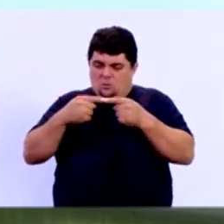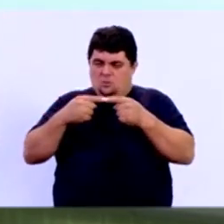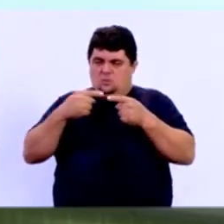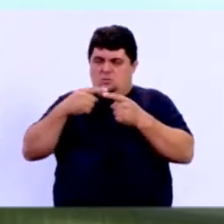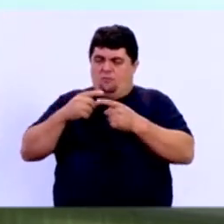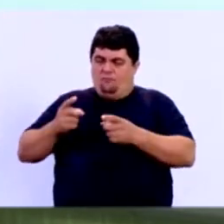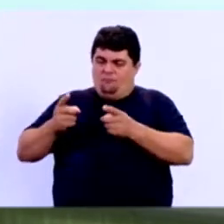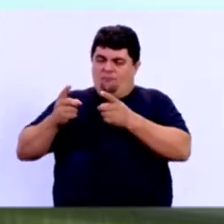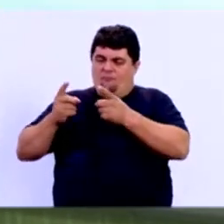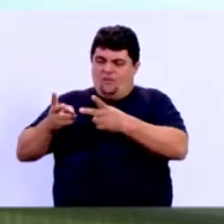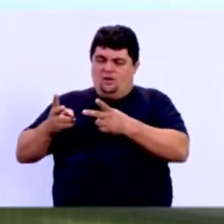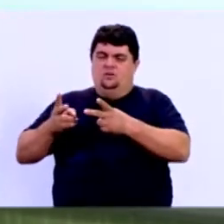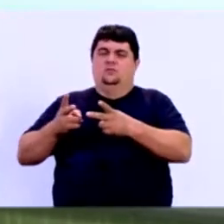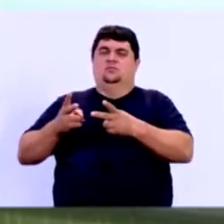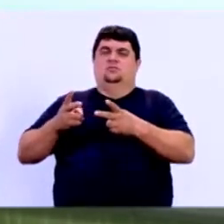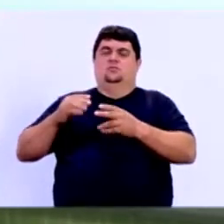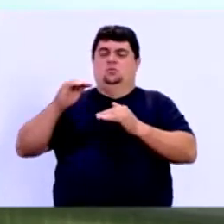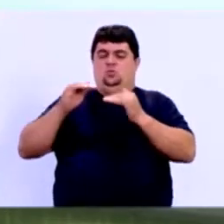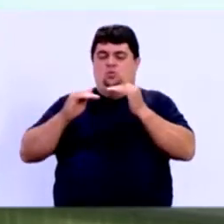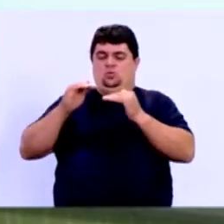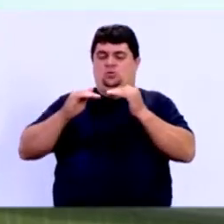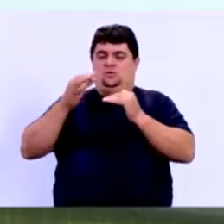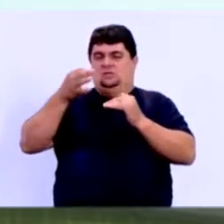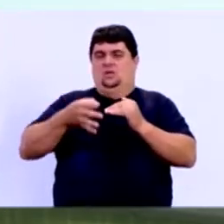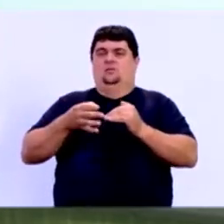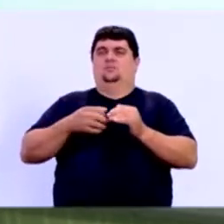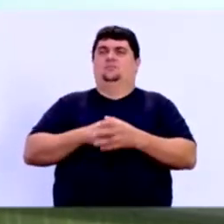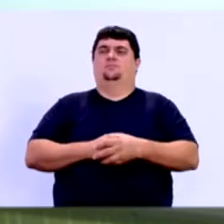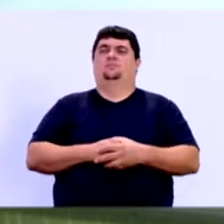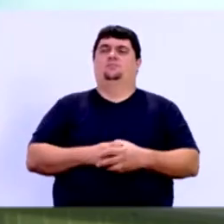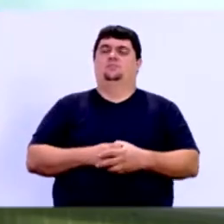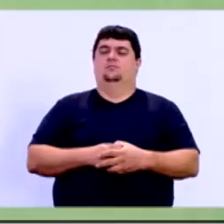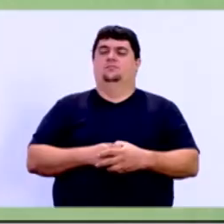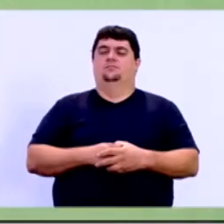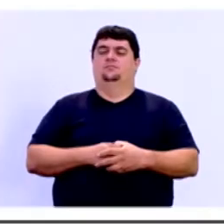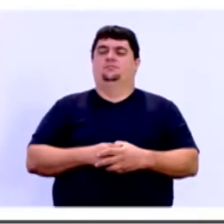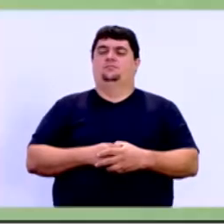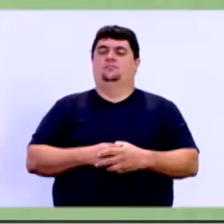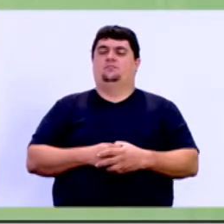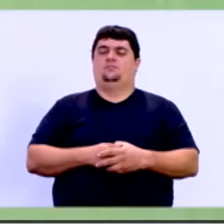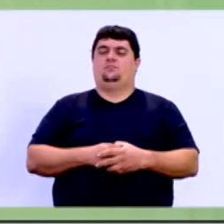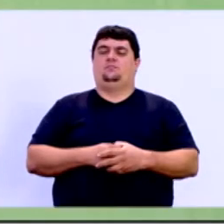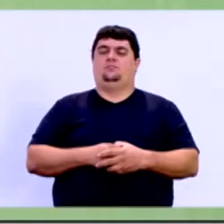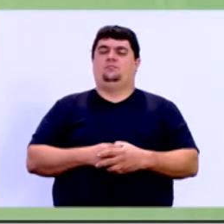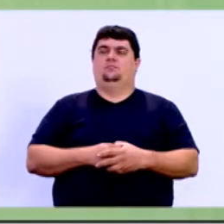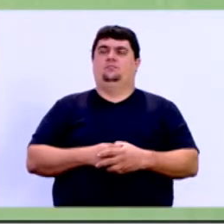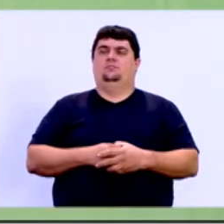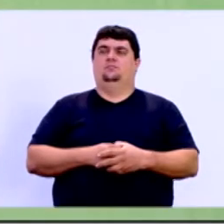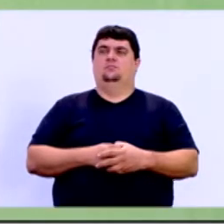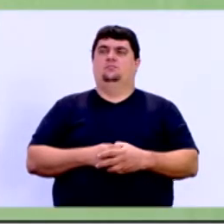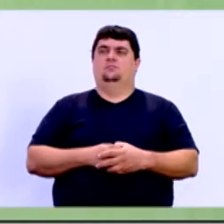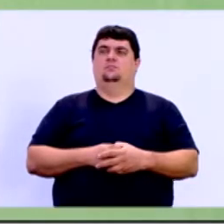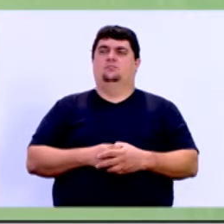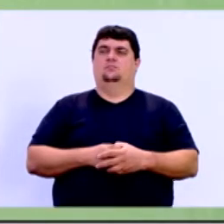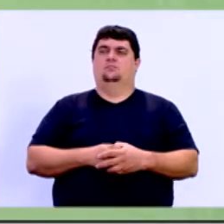que seja equilibrado, tá? O que mais? Né?